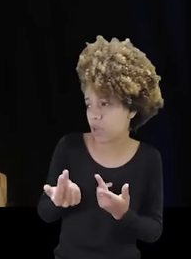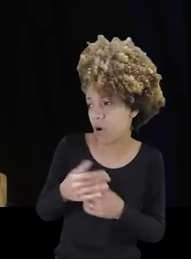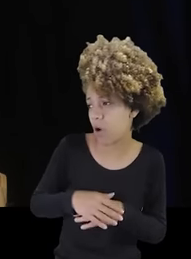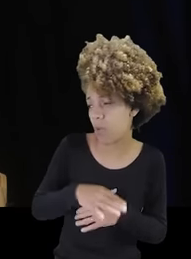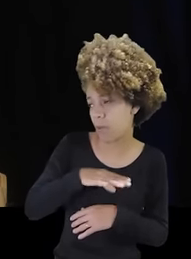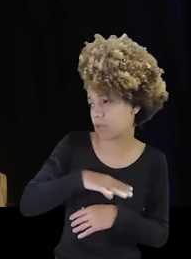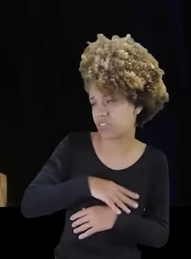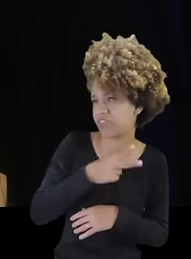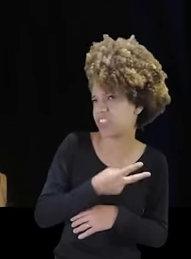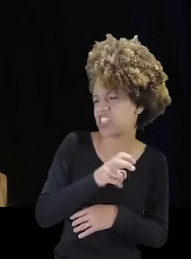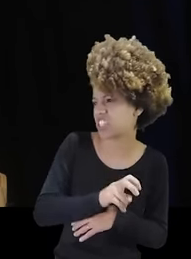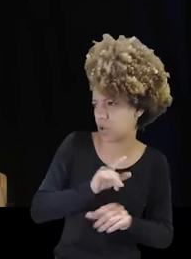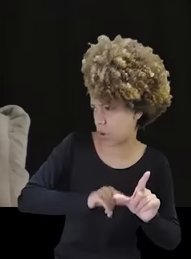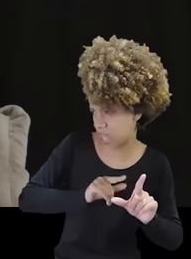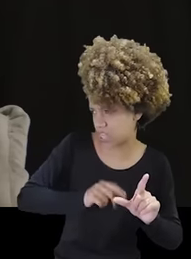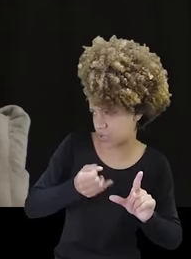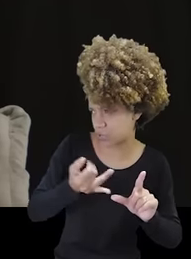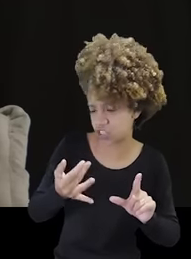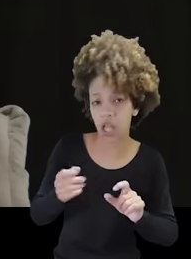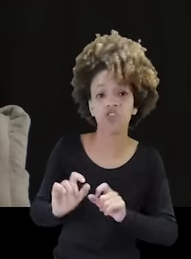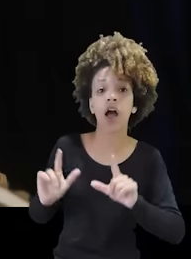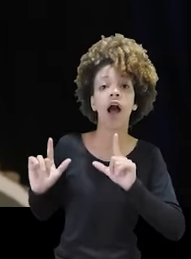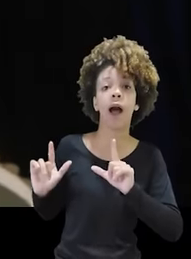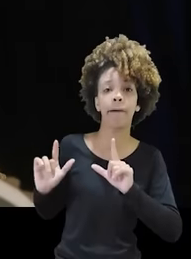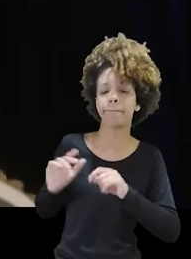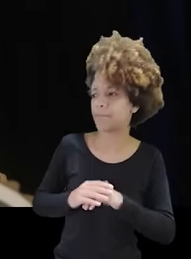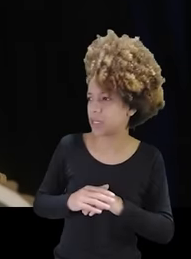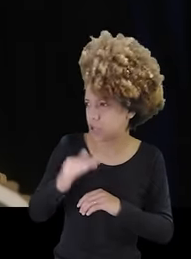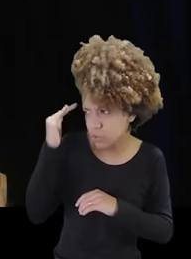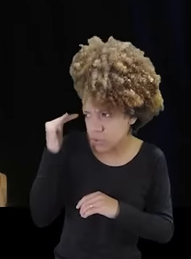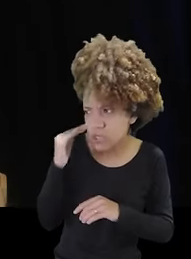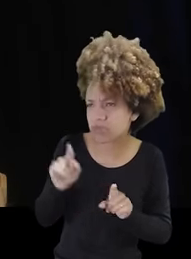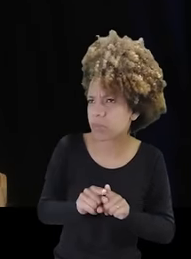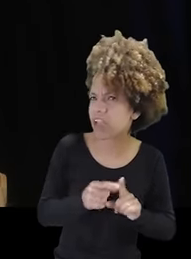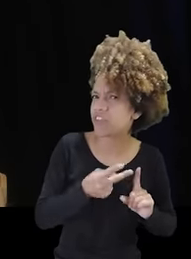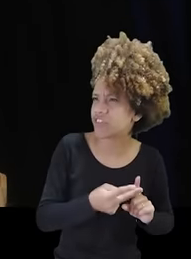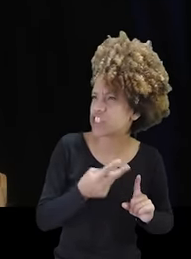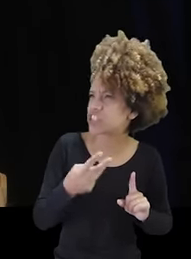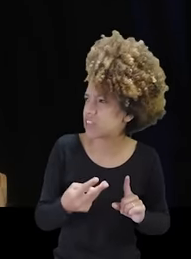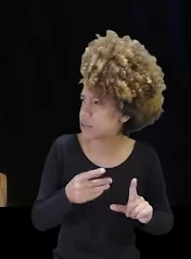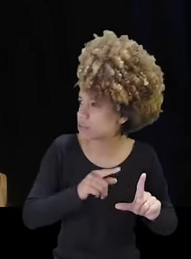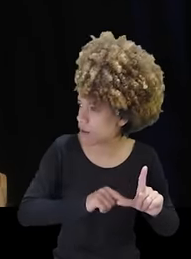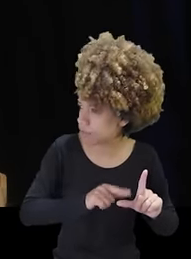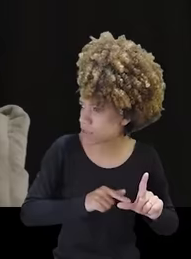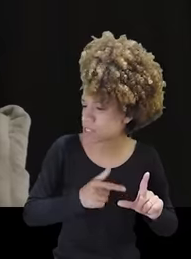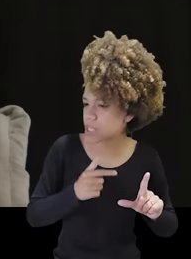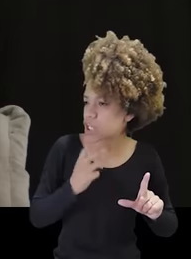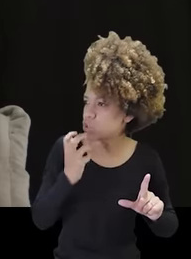o português que tem 25 letras no coreano também tem 23 que você vai juntando e vai formando os sons